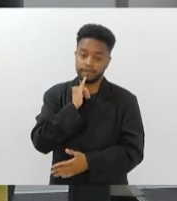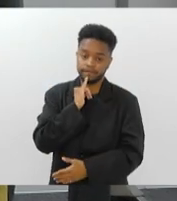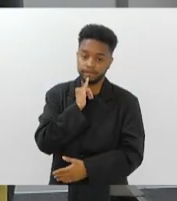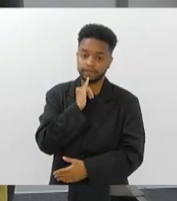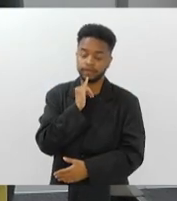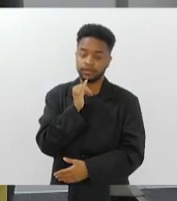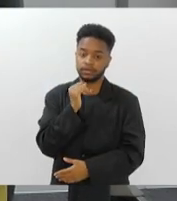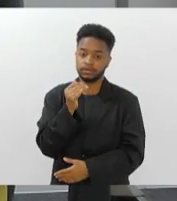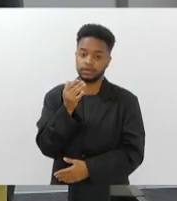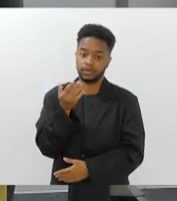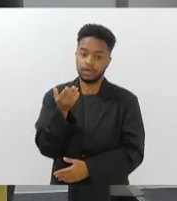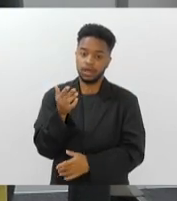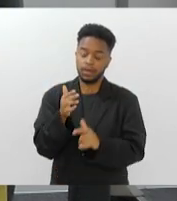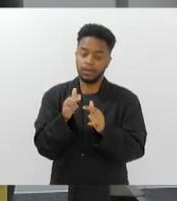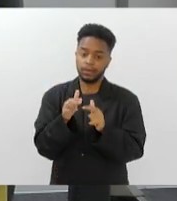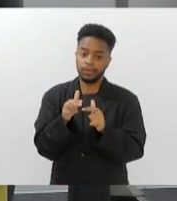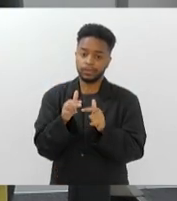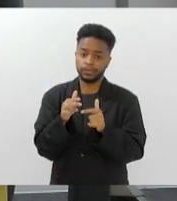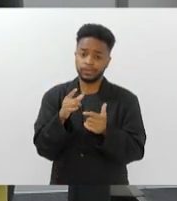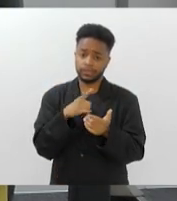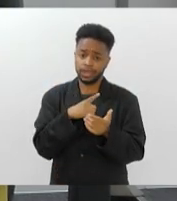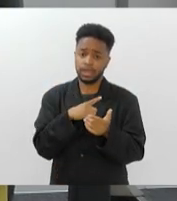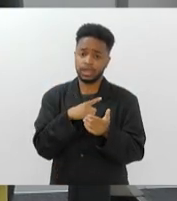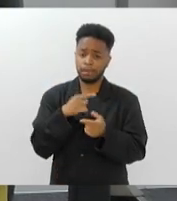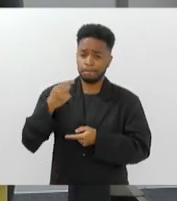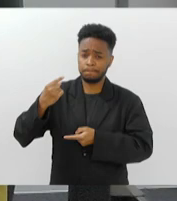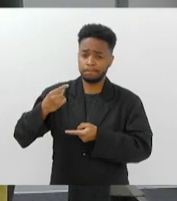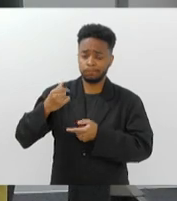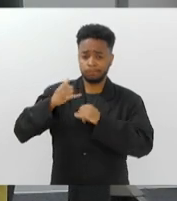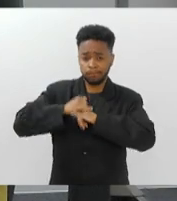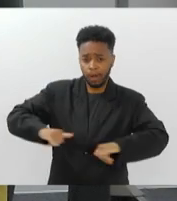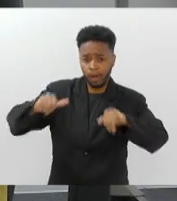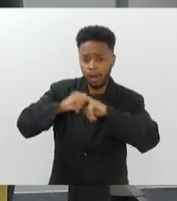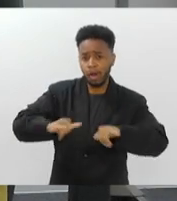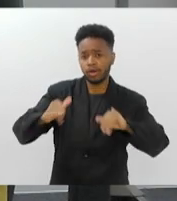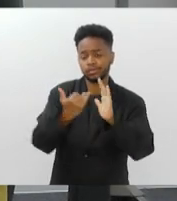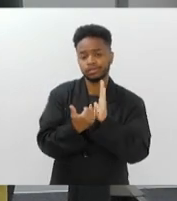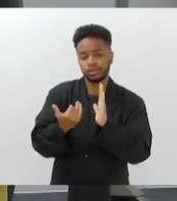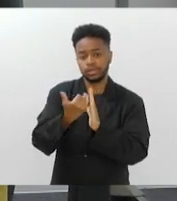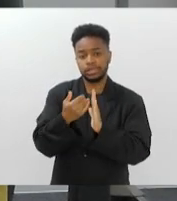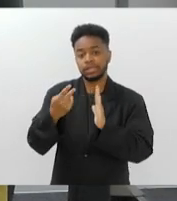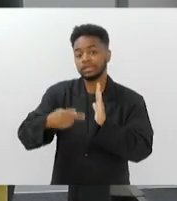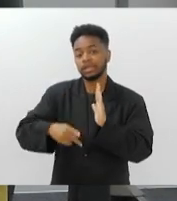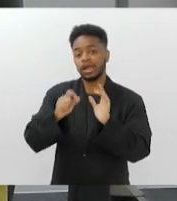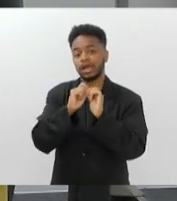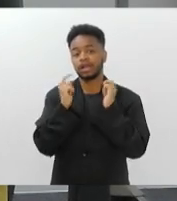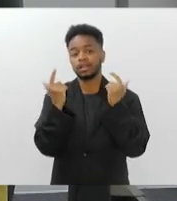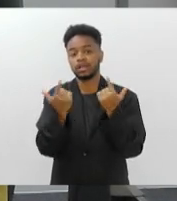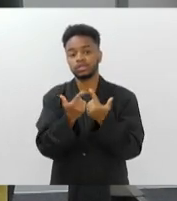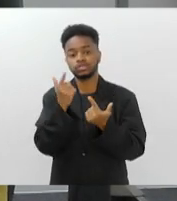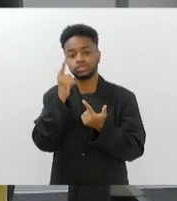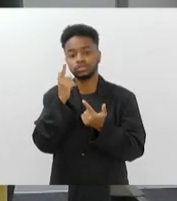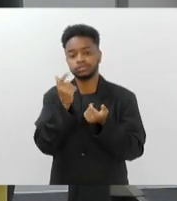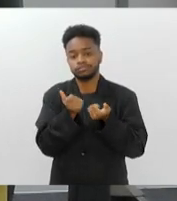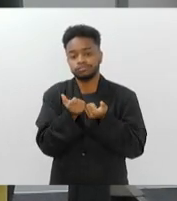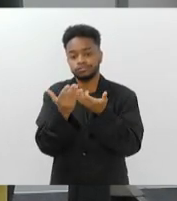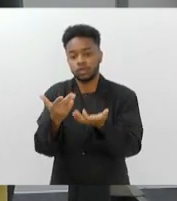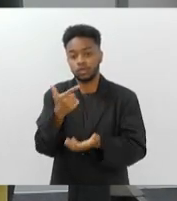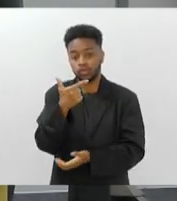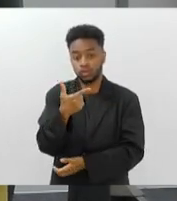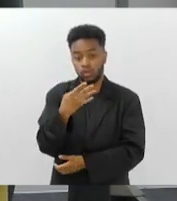apesar do do da Ampla divulgação né de que alerge teria doado